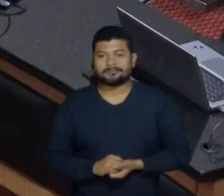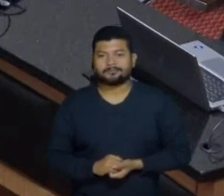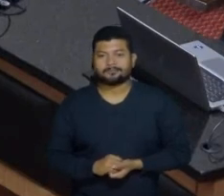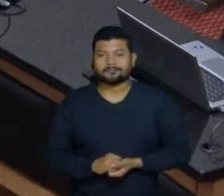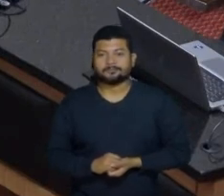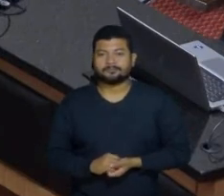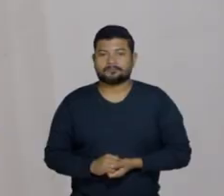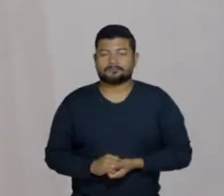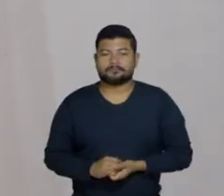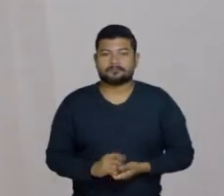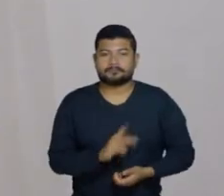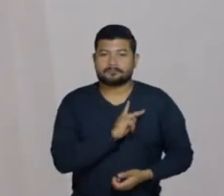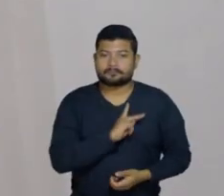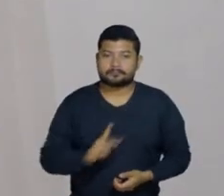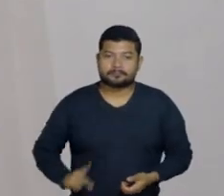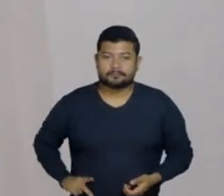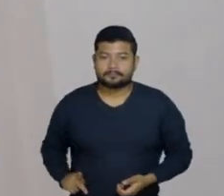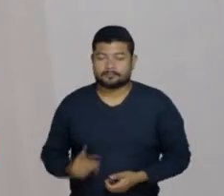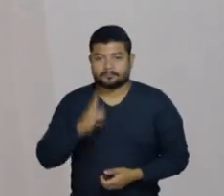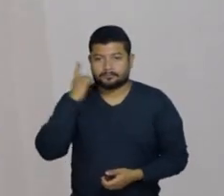Senhor presidente, deputado